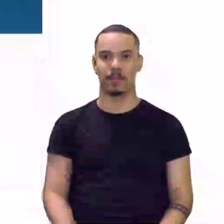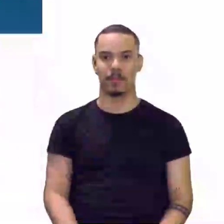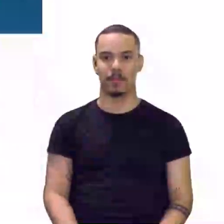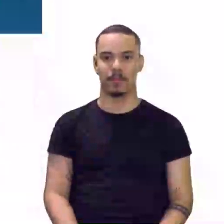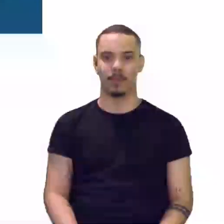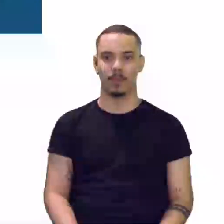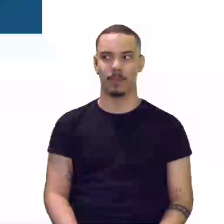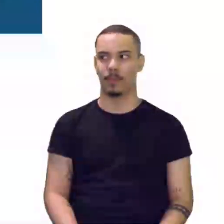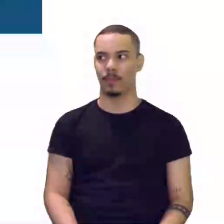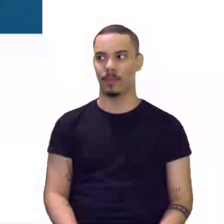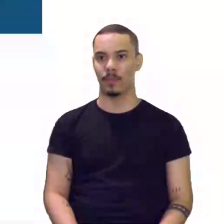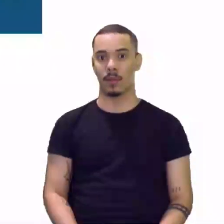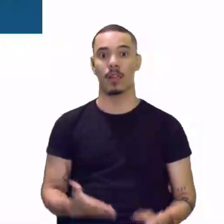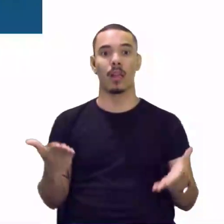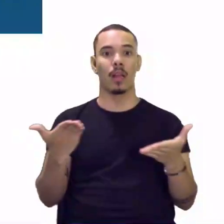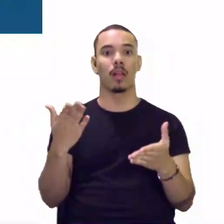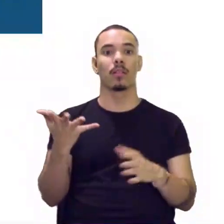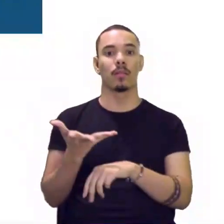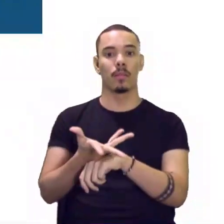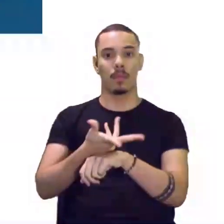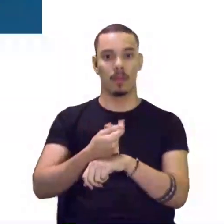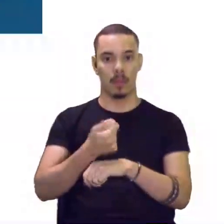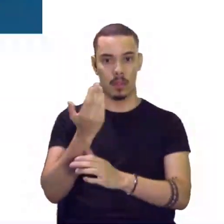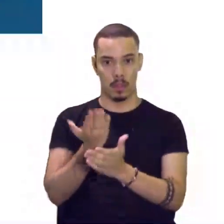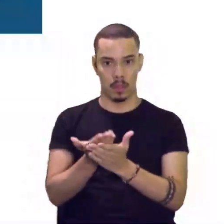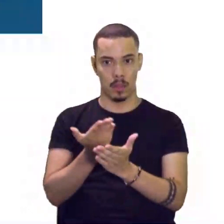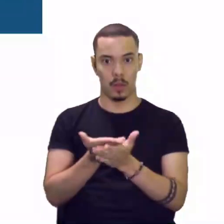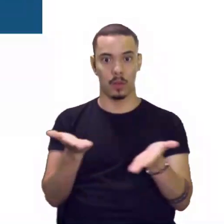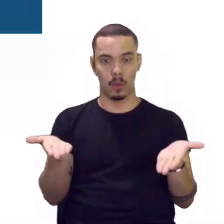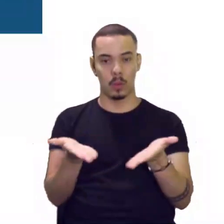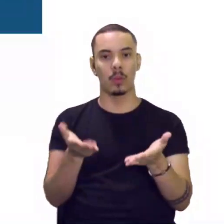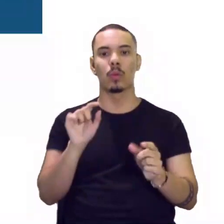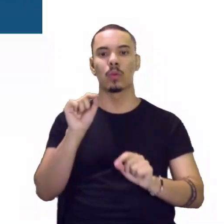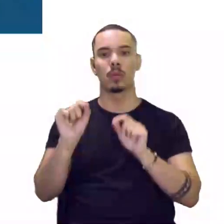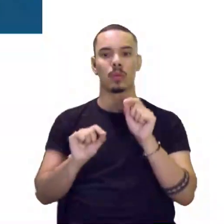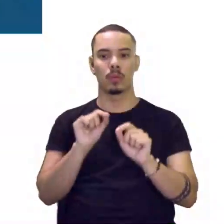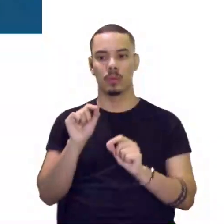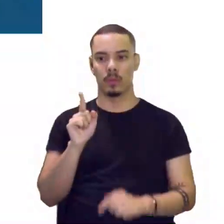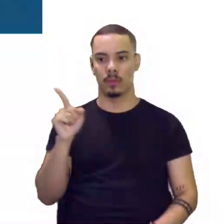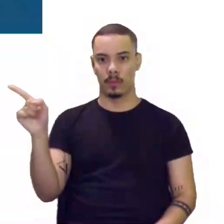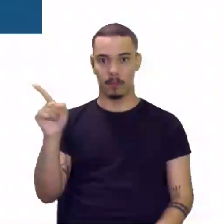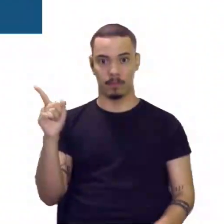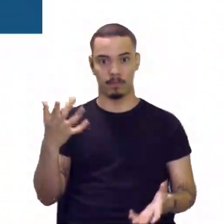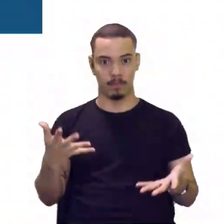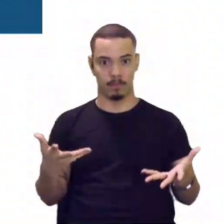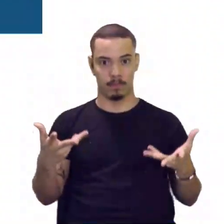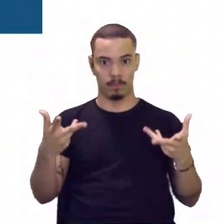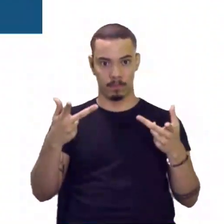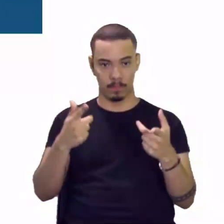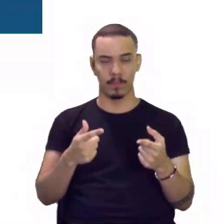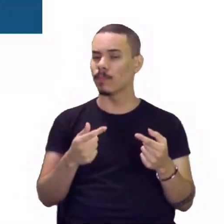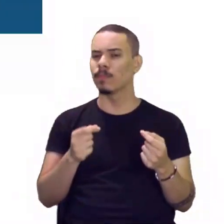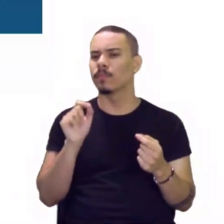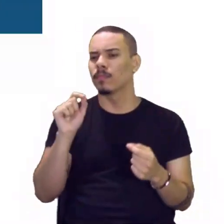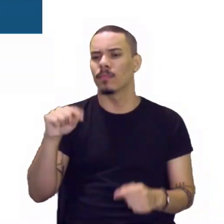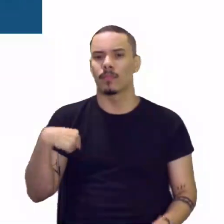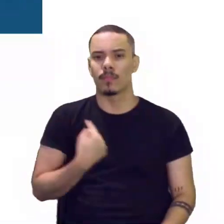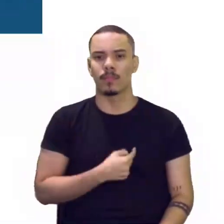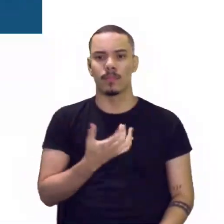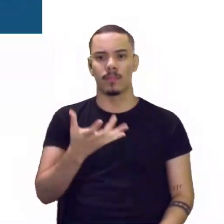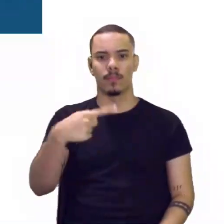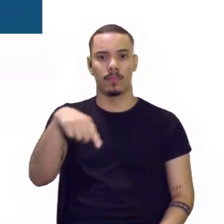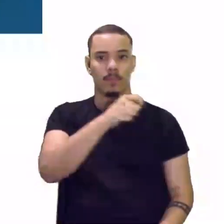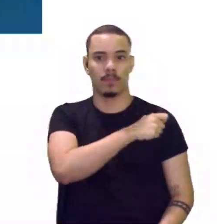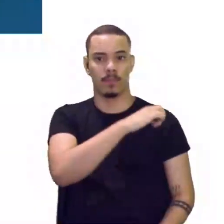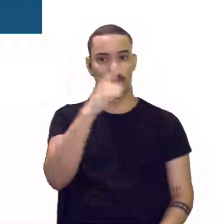Vamos lá, galera. Então, nós temos a habilidade da aula de hoje. Isso. A nossa habilidade, o que a gente quer que o nosso querido